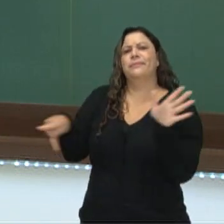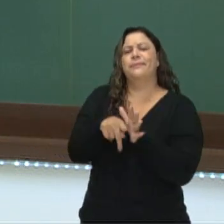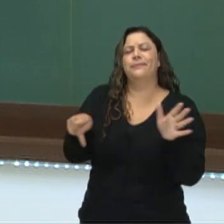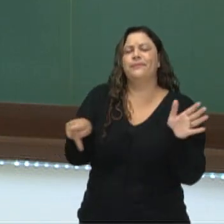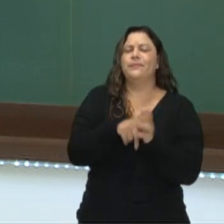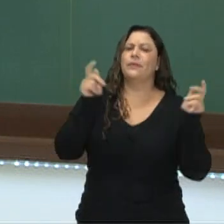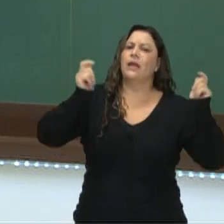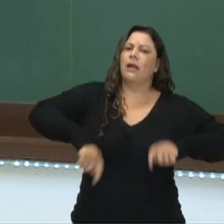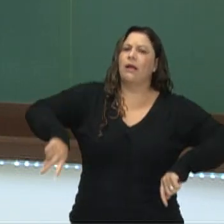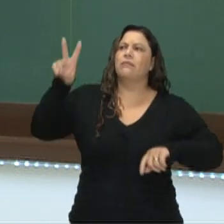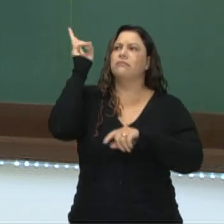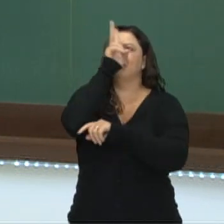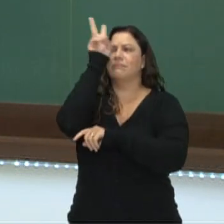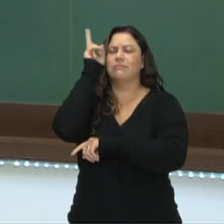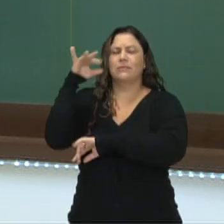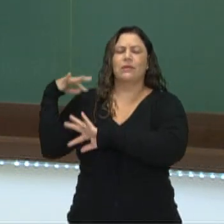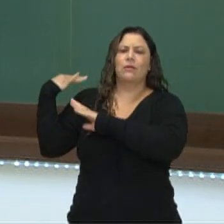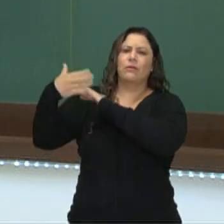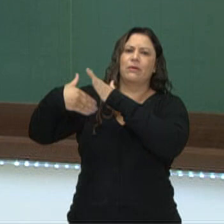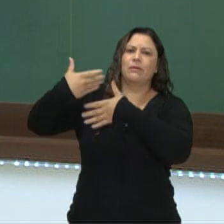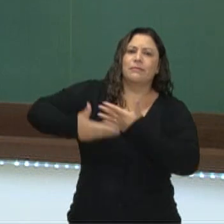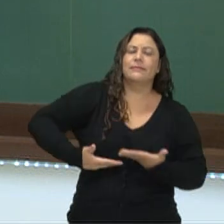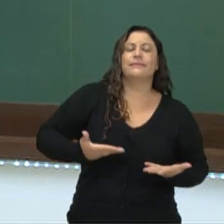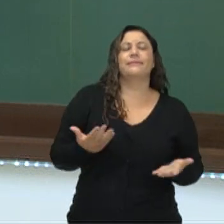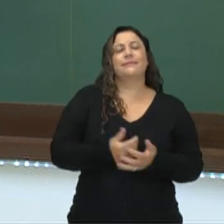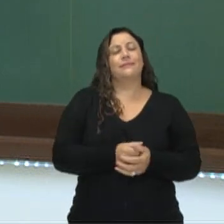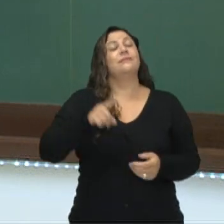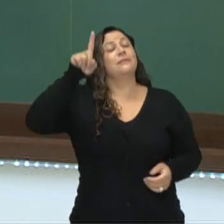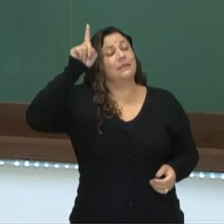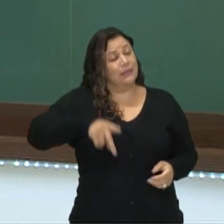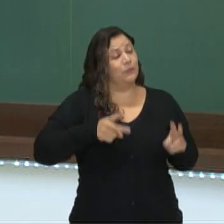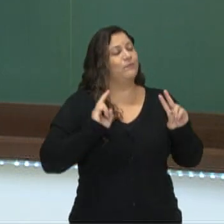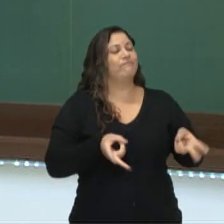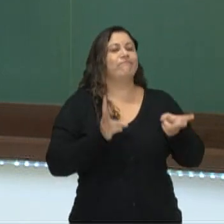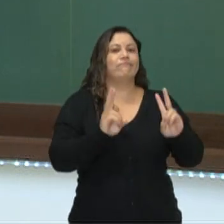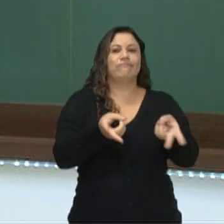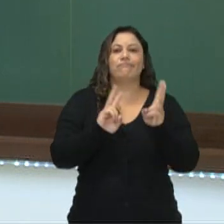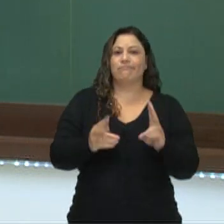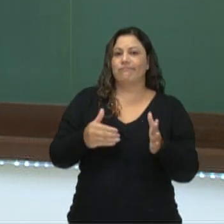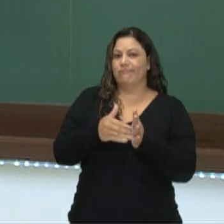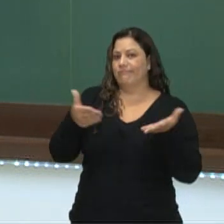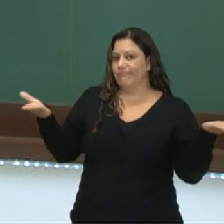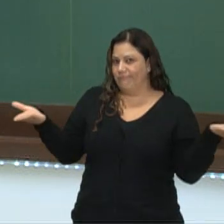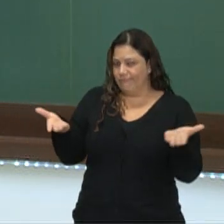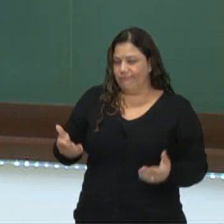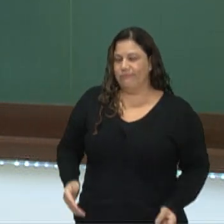à história, apropriação de território e tal. E isso ainda continua acontecendo.